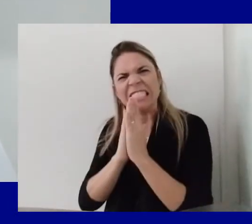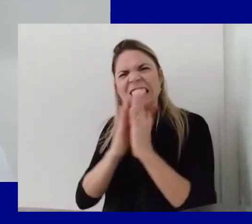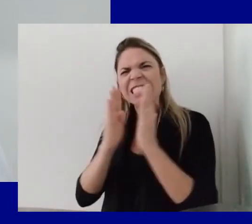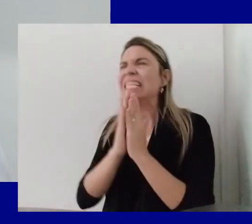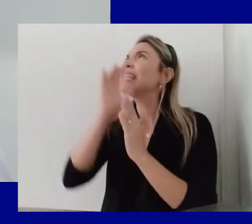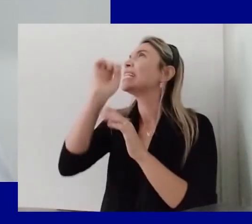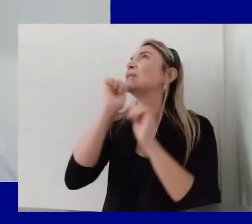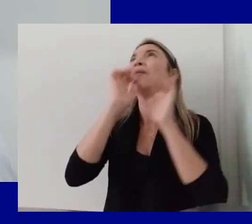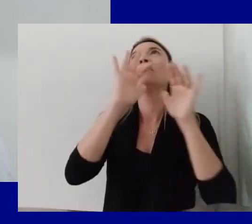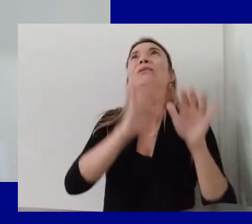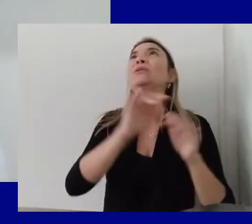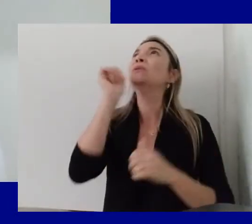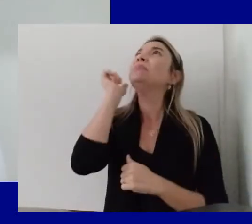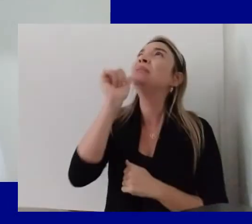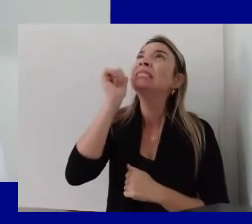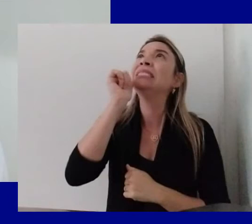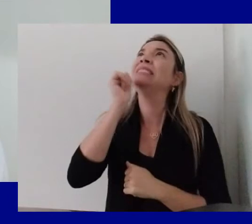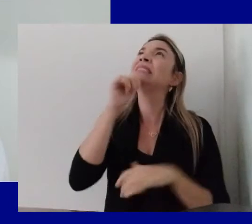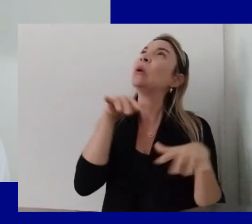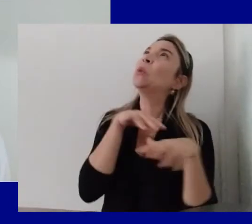aquela jovem, membro da igreja.